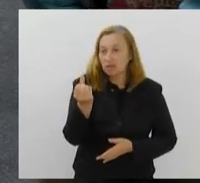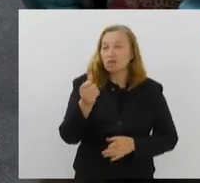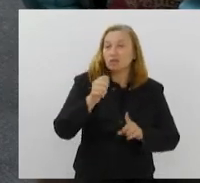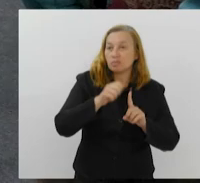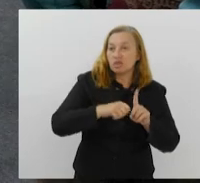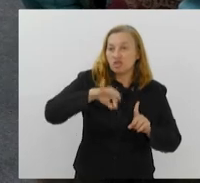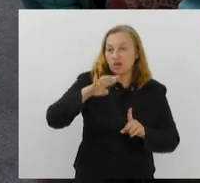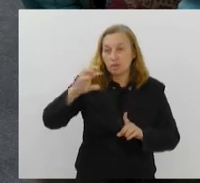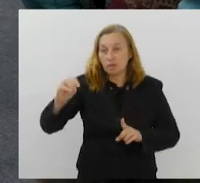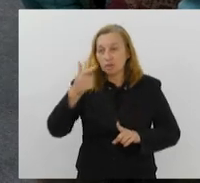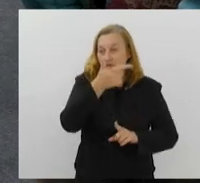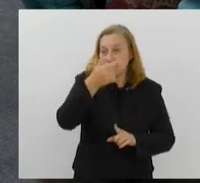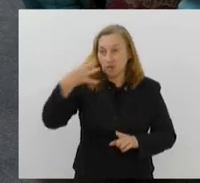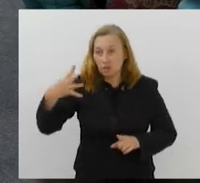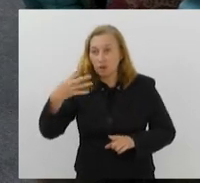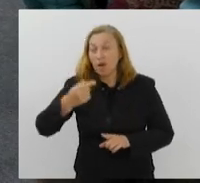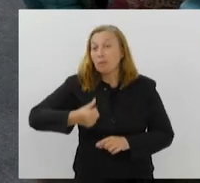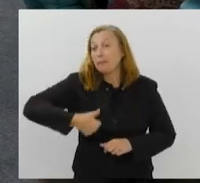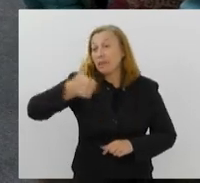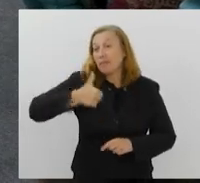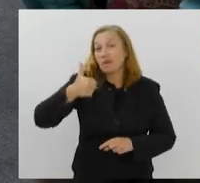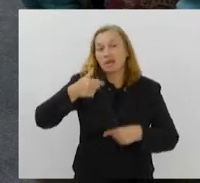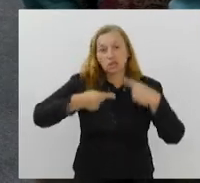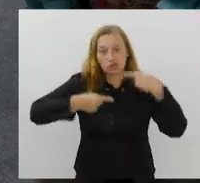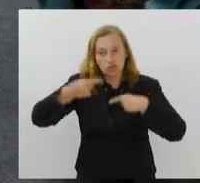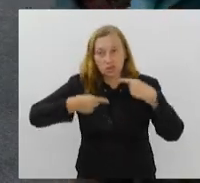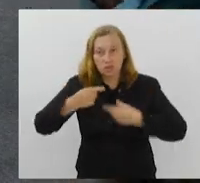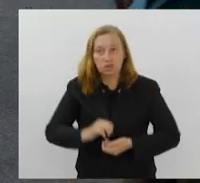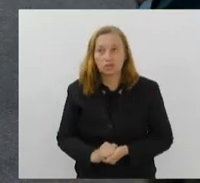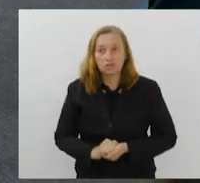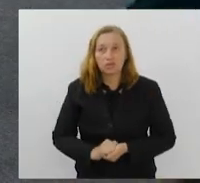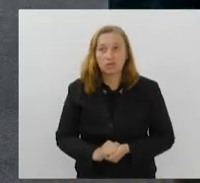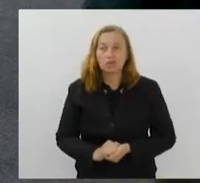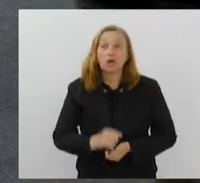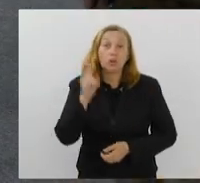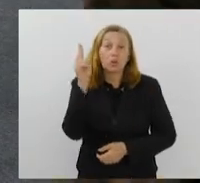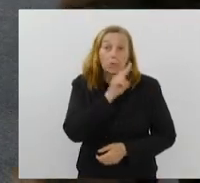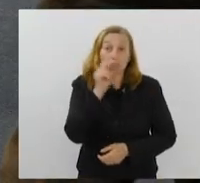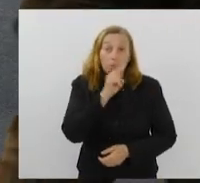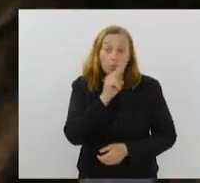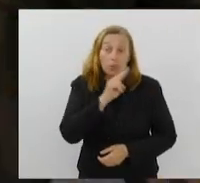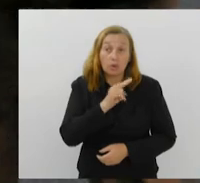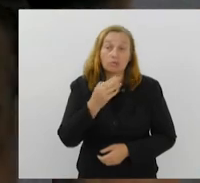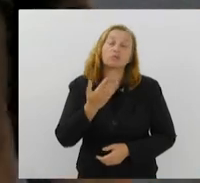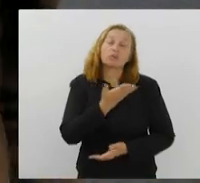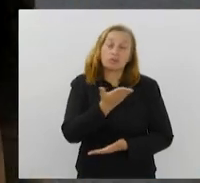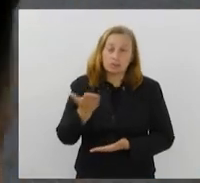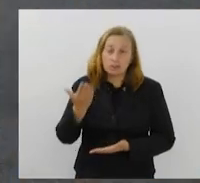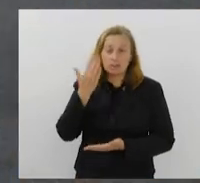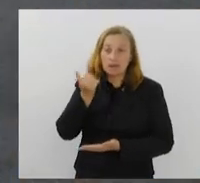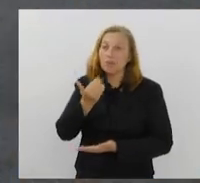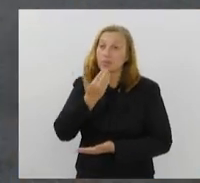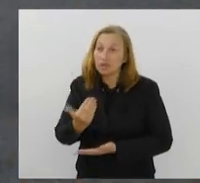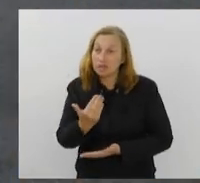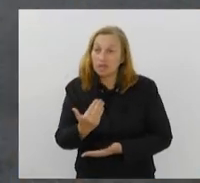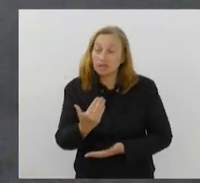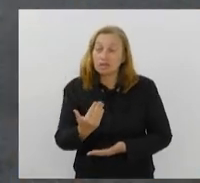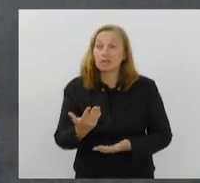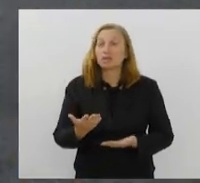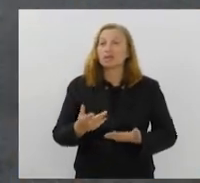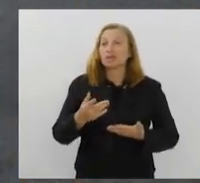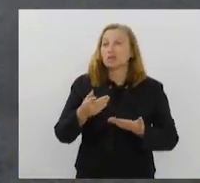16/5/24, para a primeira discussão em regime de urgência. Sabe, Vossa Excelência, que os